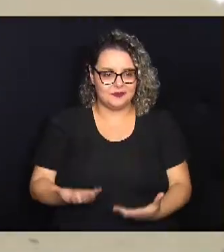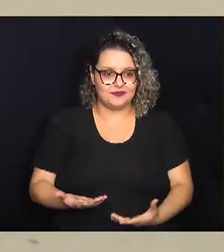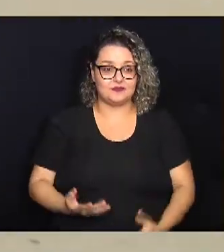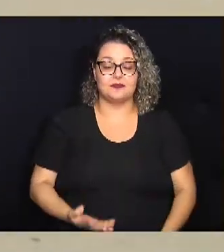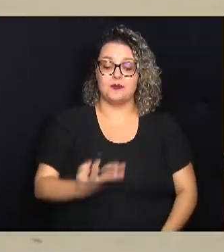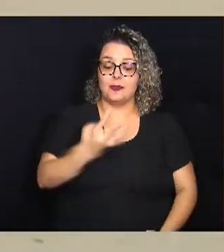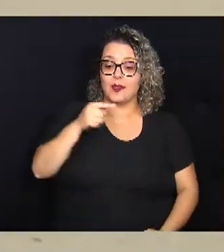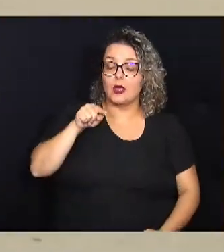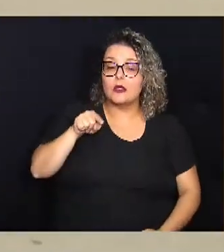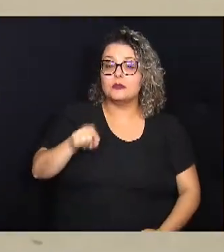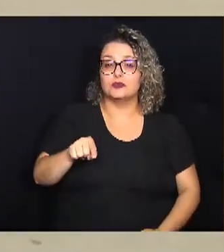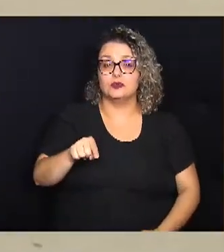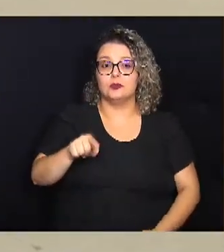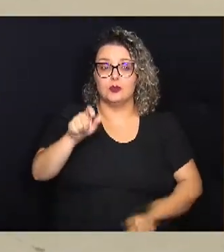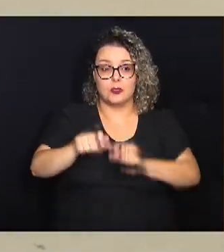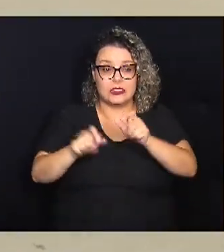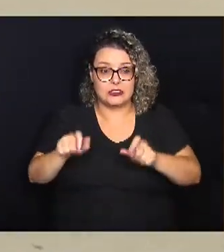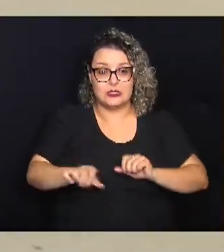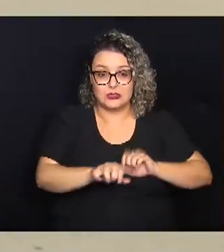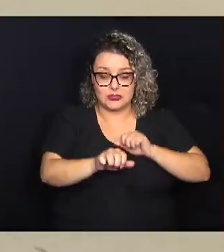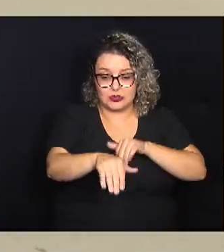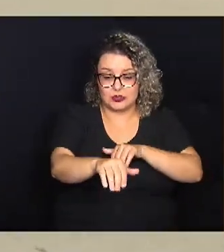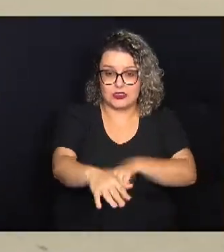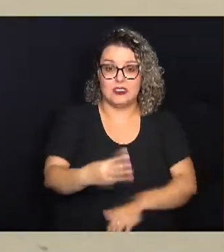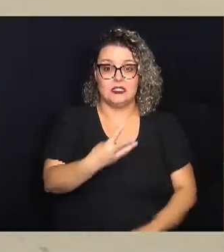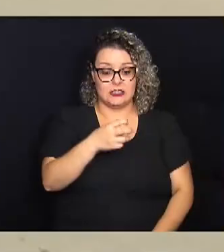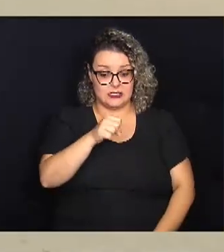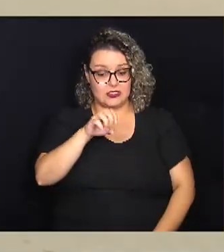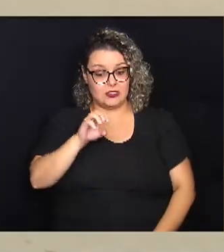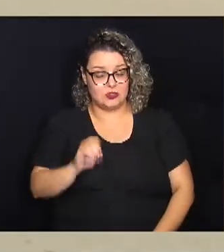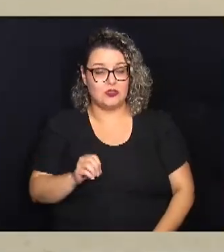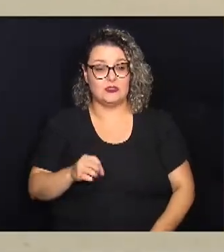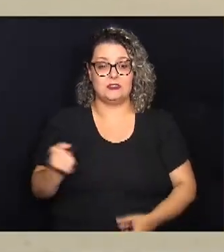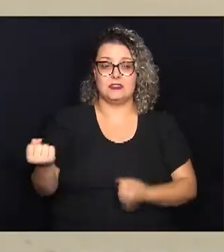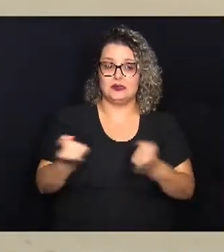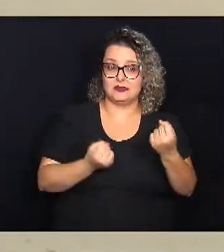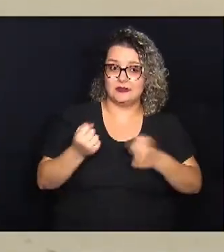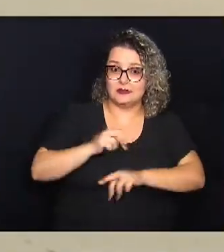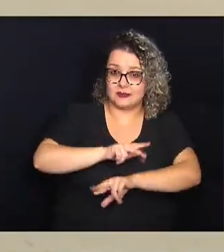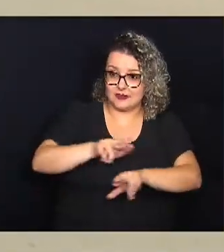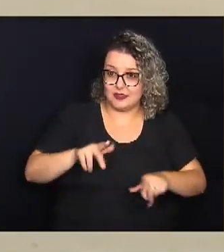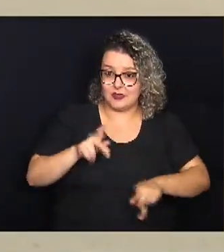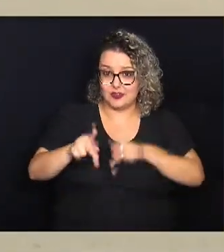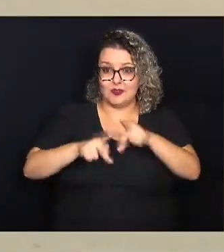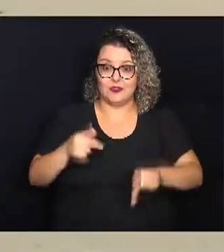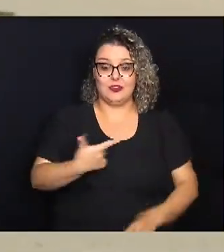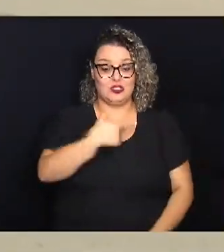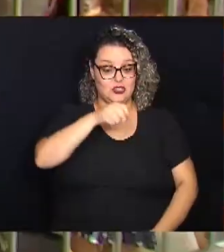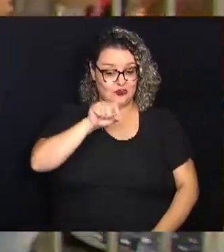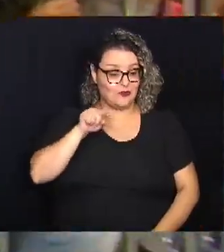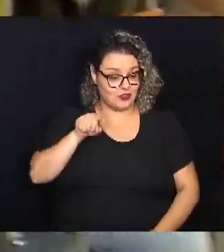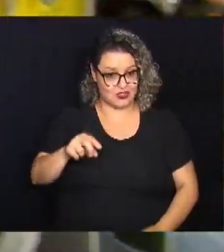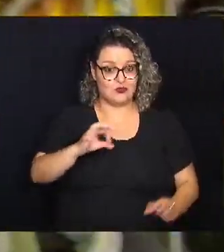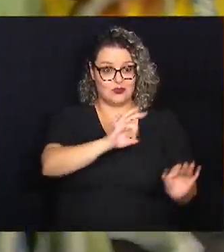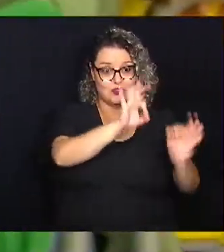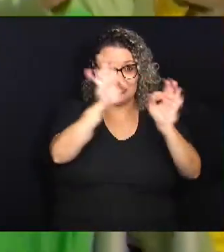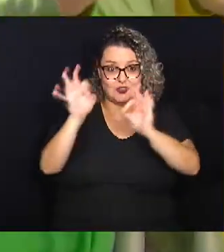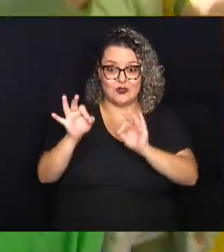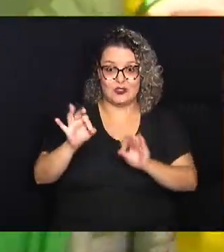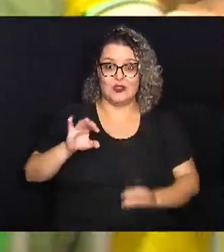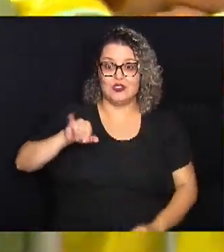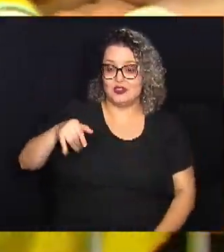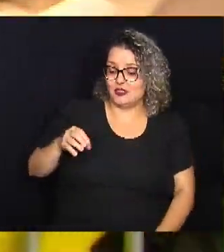4.000 integrantes, 380 veículos e um público aproximado de 20.000 espectadores.